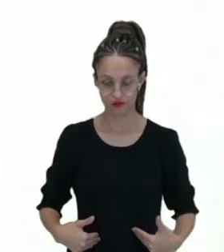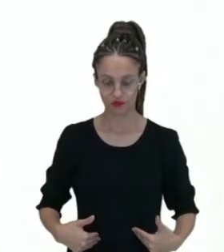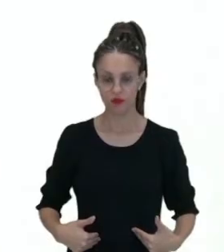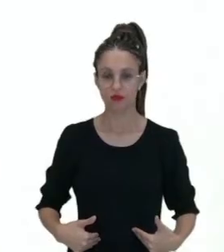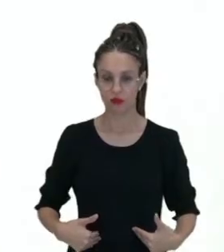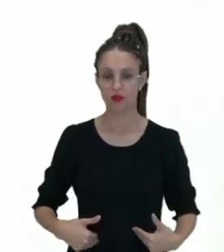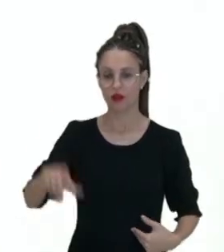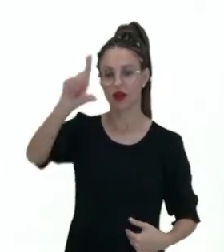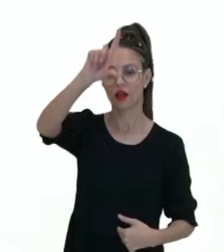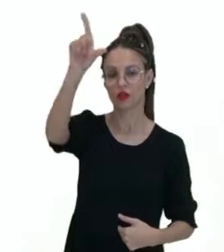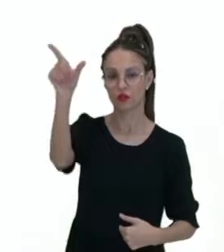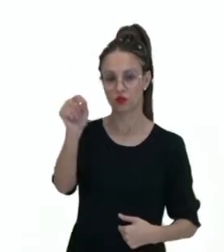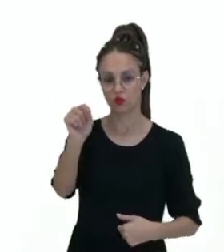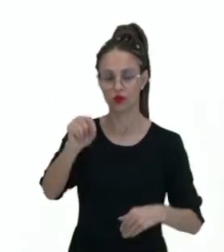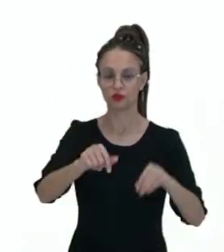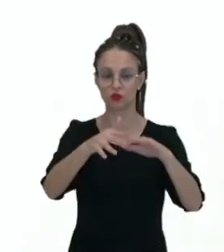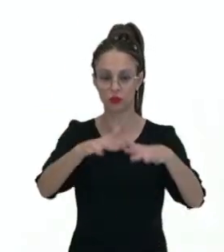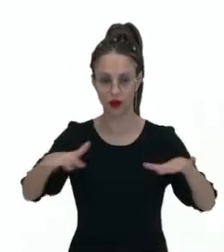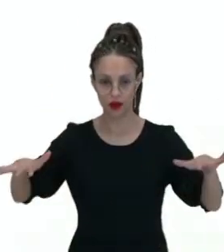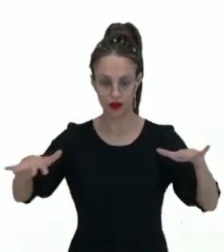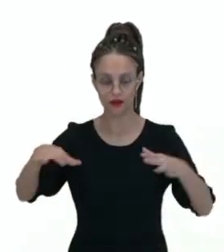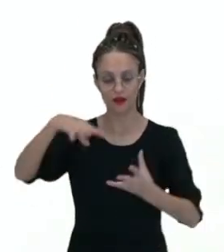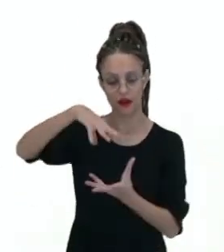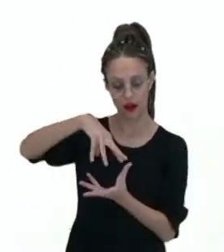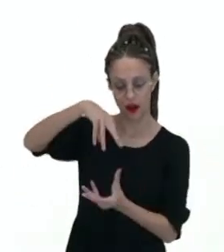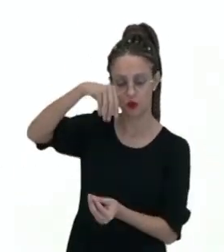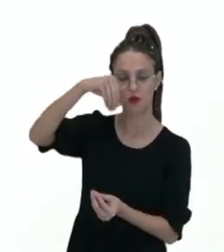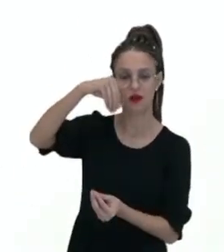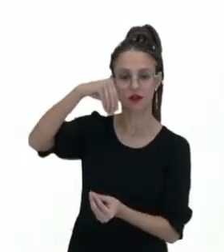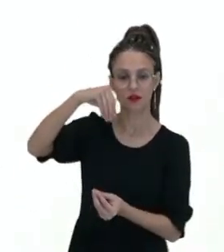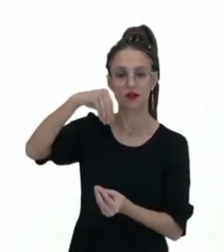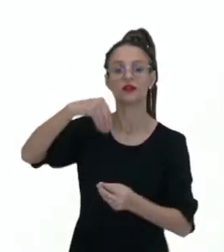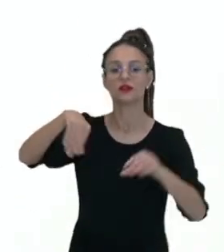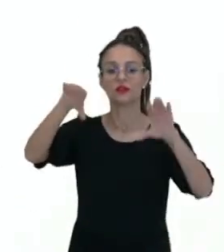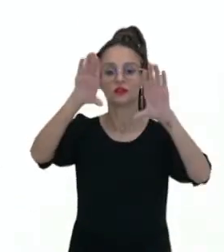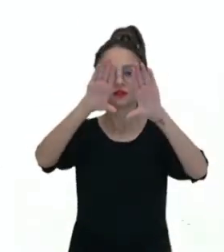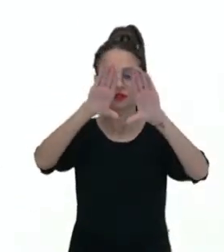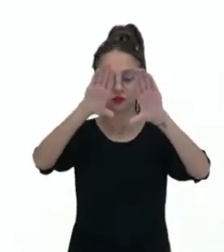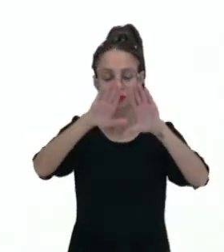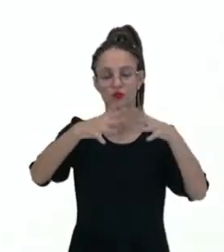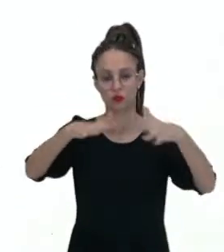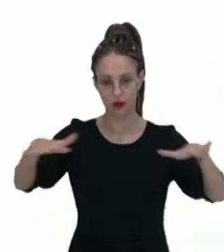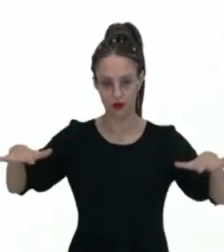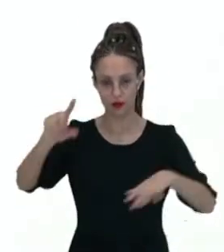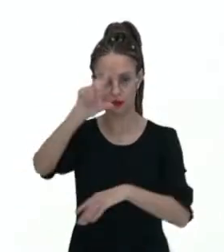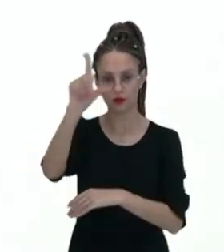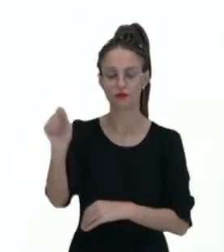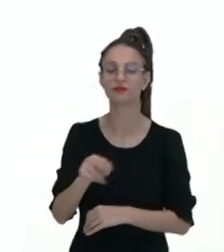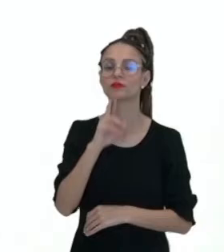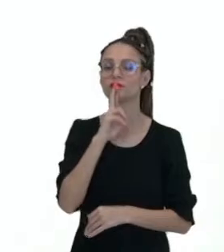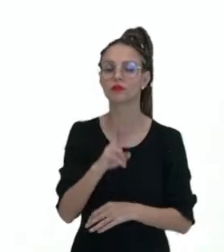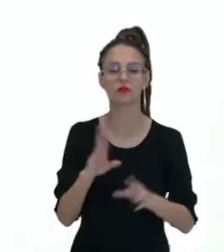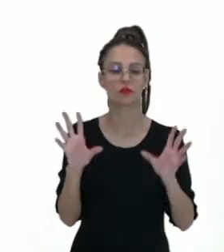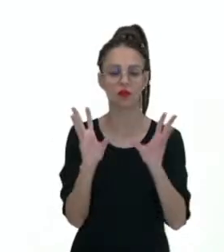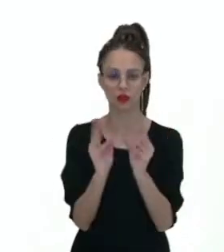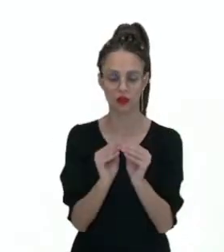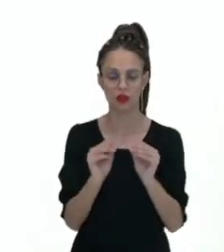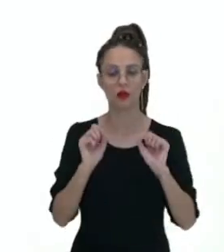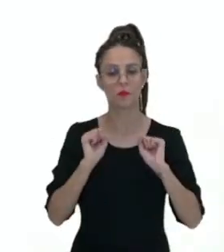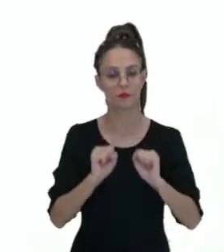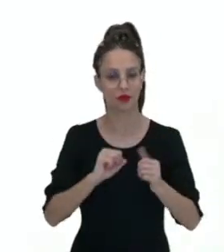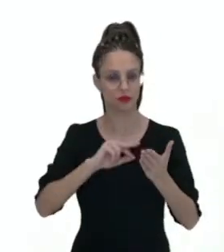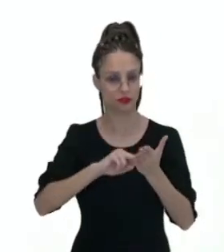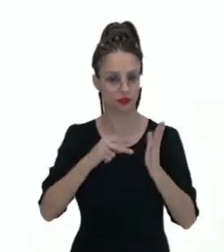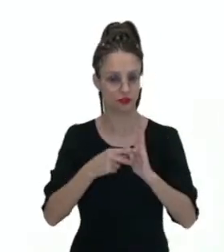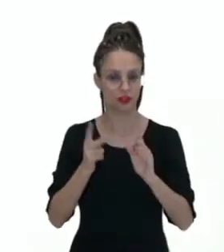com a alma, lua no céu. Então, eu podia sintetizar da seguinte maneira a resposta da atividade 1, que pode